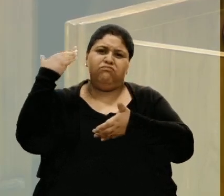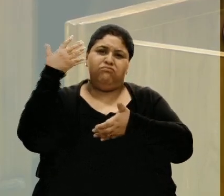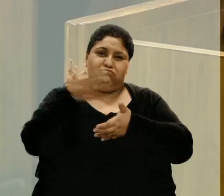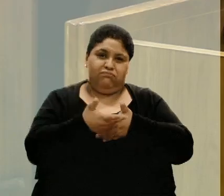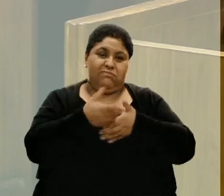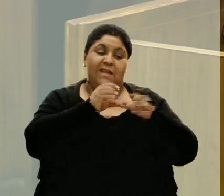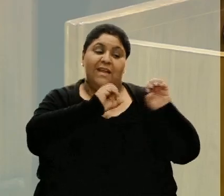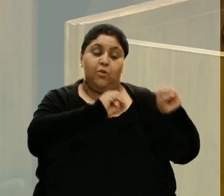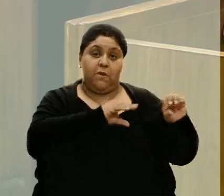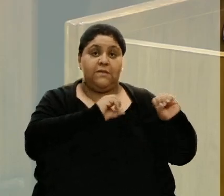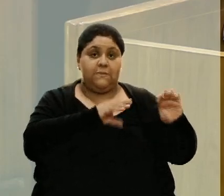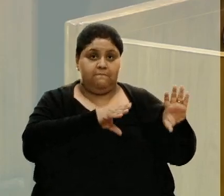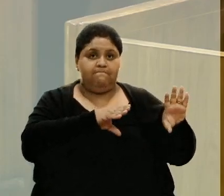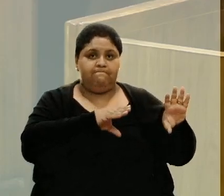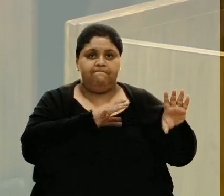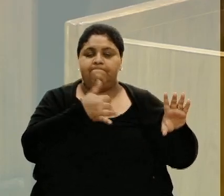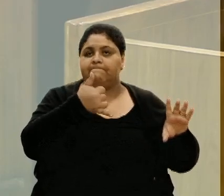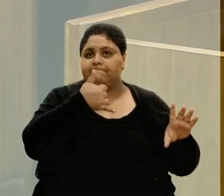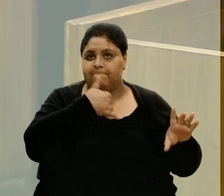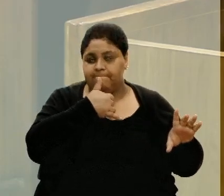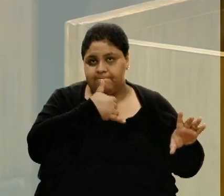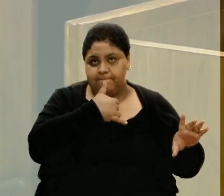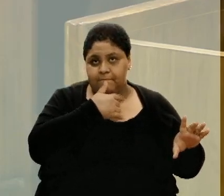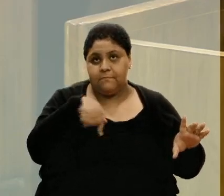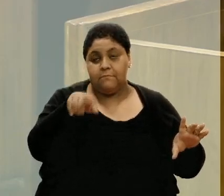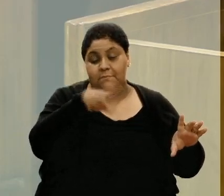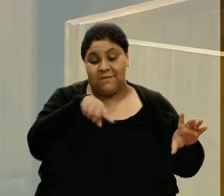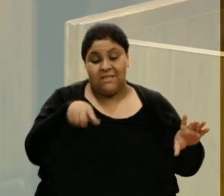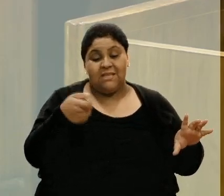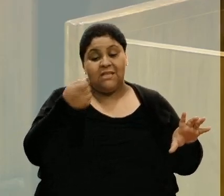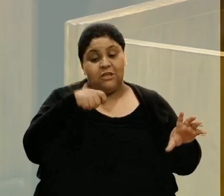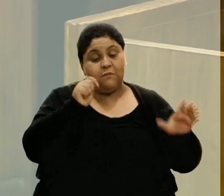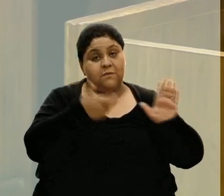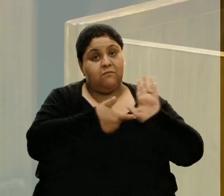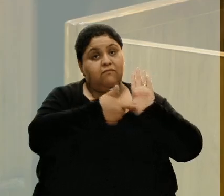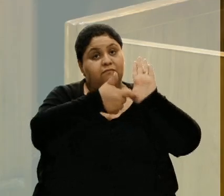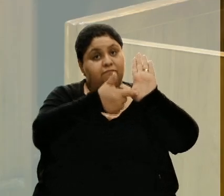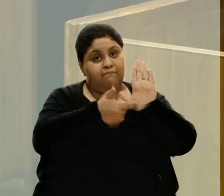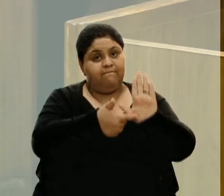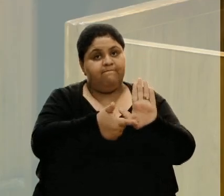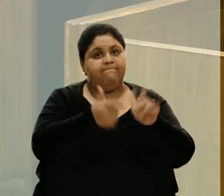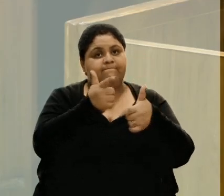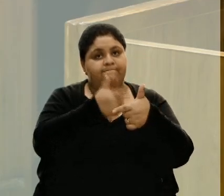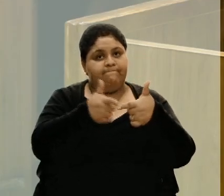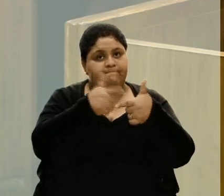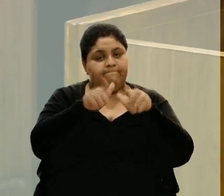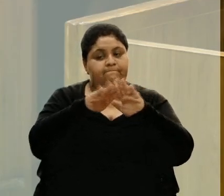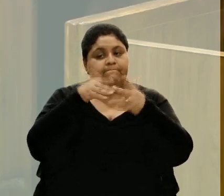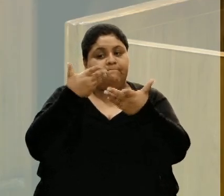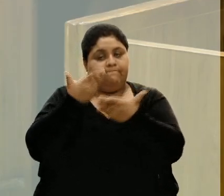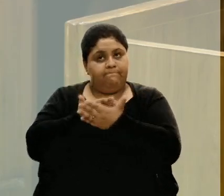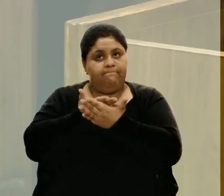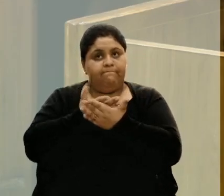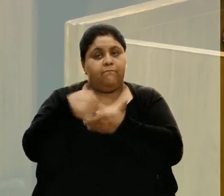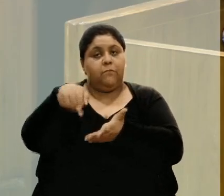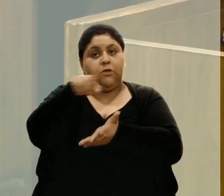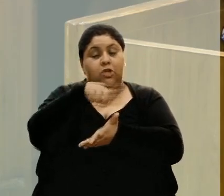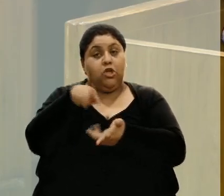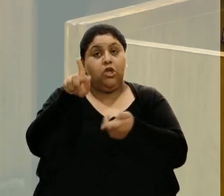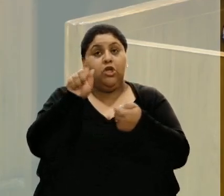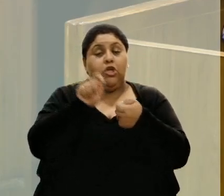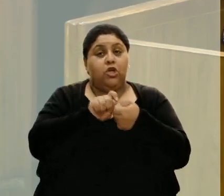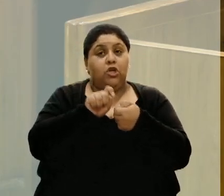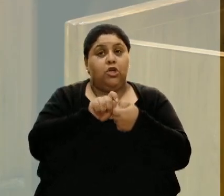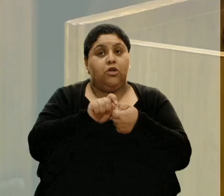educação. Infelizmente, né, a gente precisa mostrar a situação de algumas escolas. Nós estamos